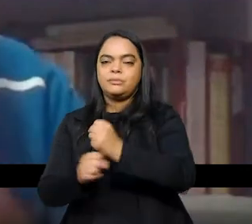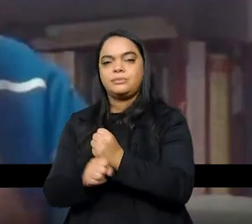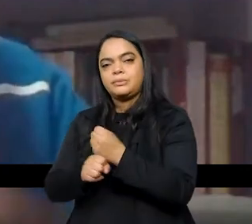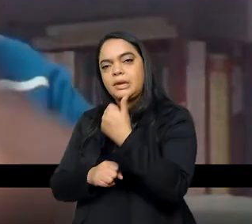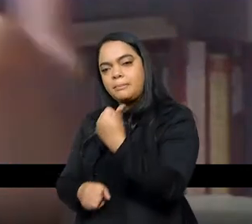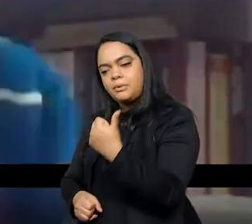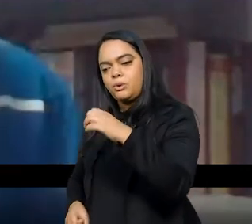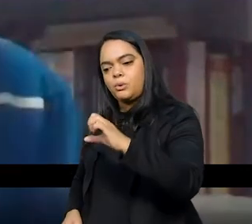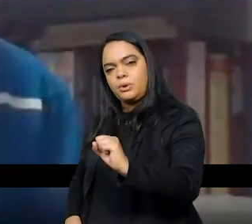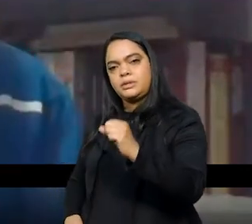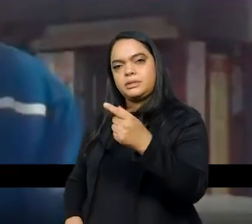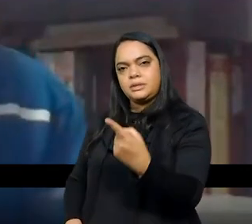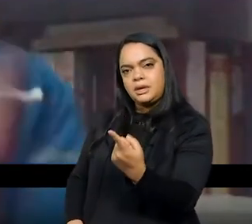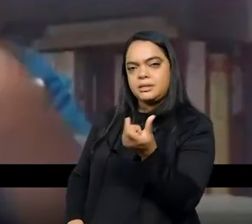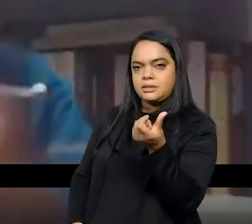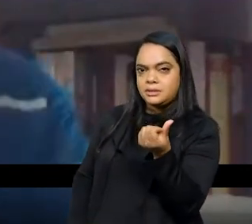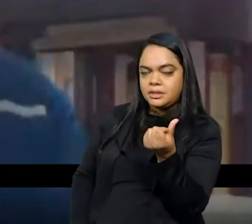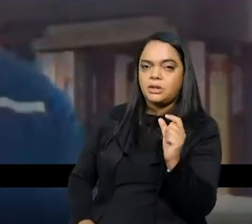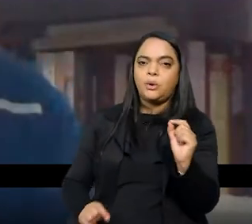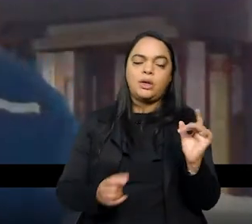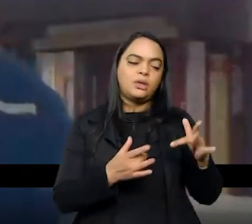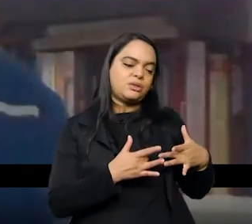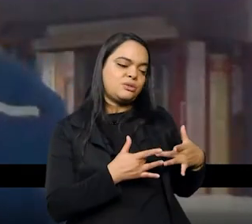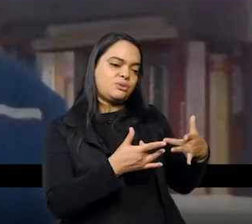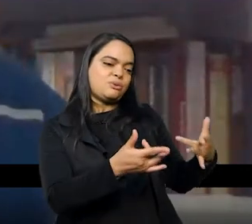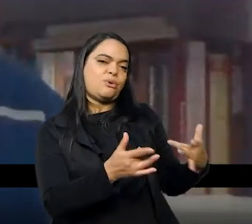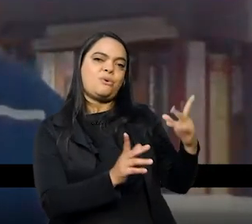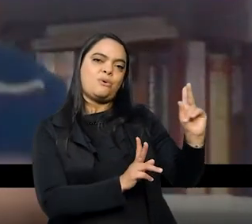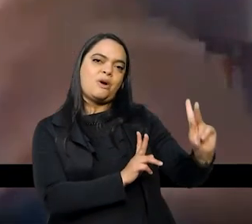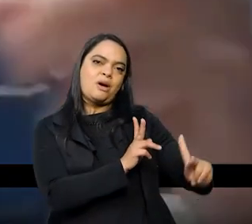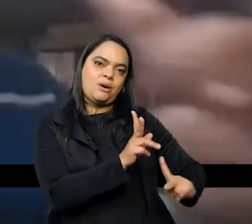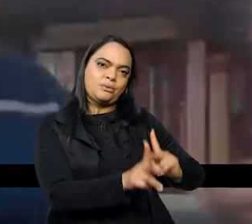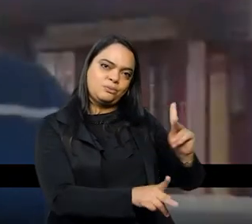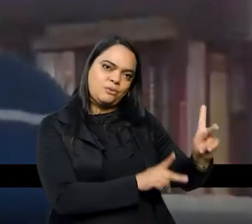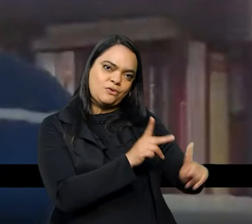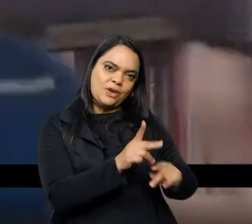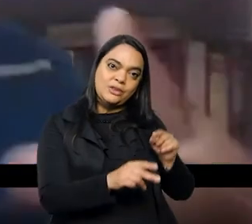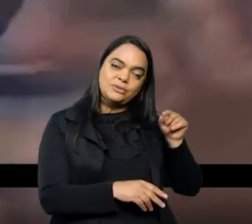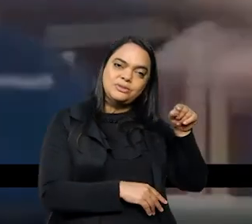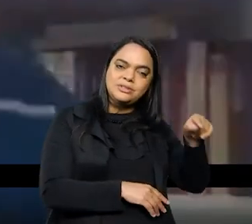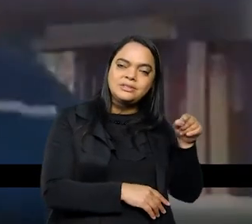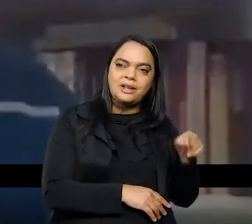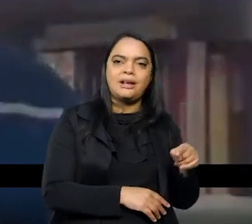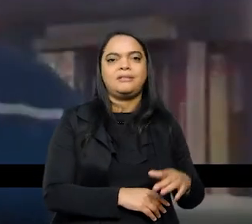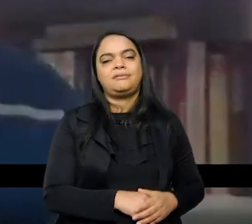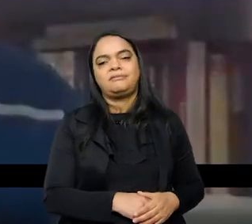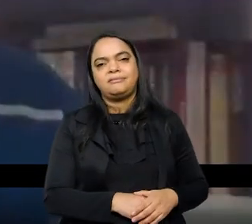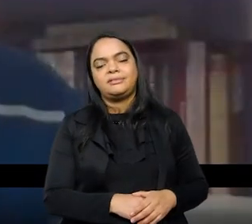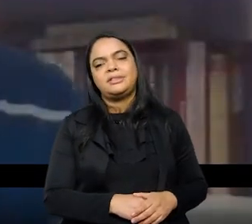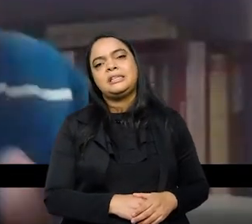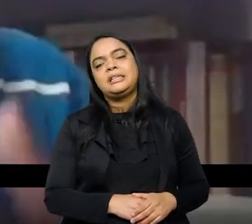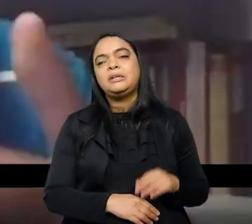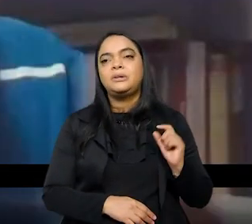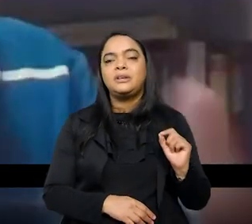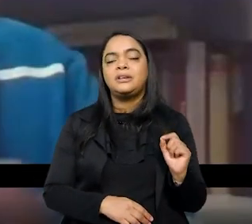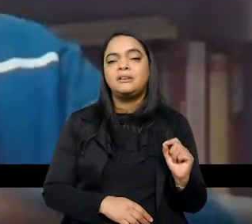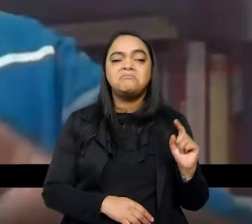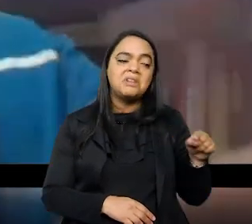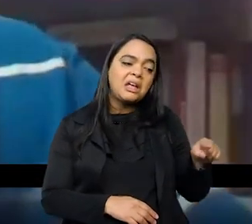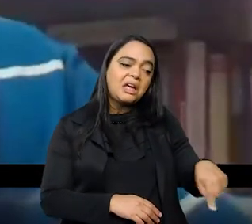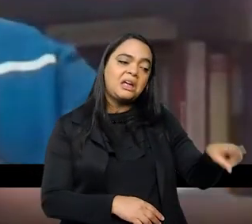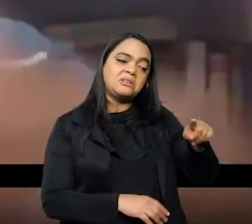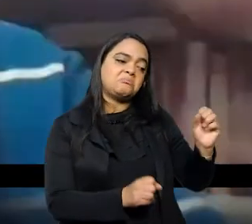ela fez doação aos povoadores da localidade, que eram esses homens sem terra, já que eles construíram e